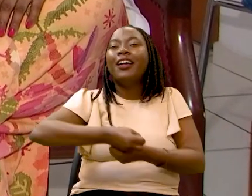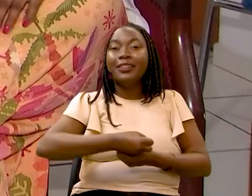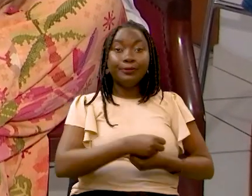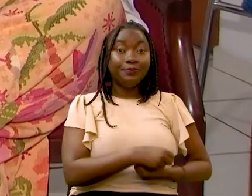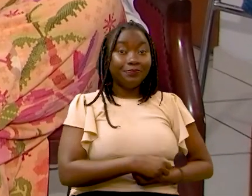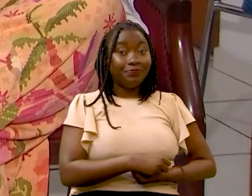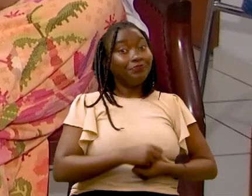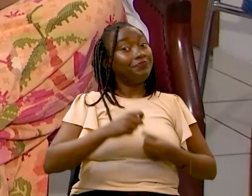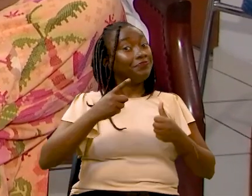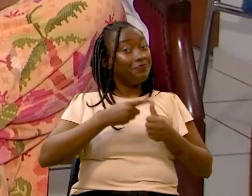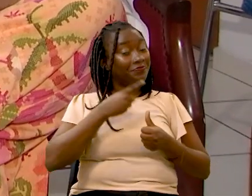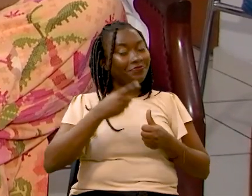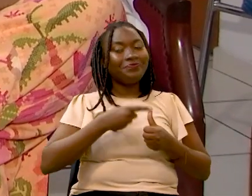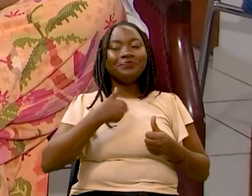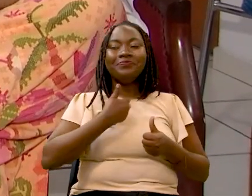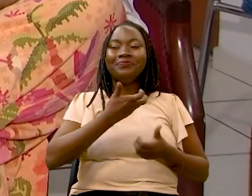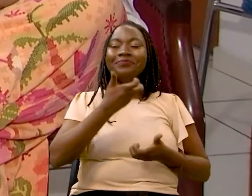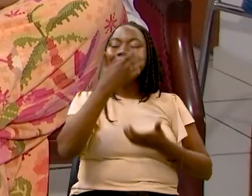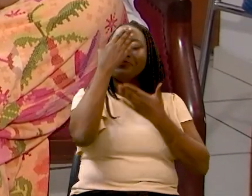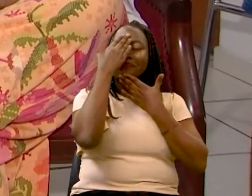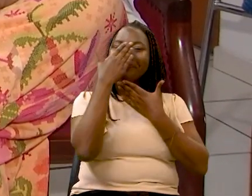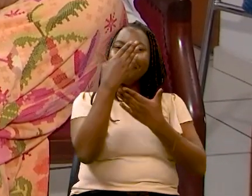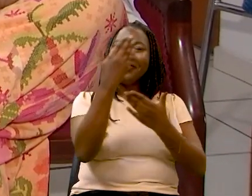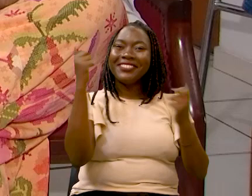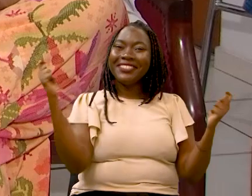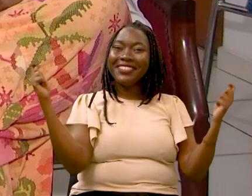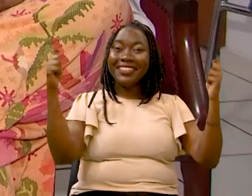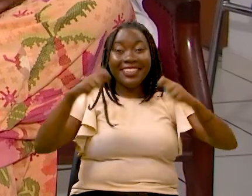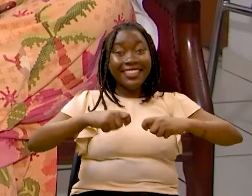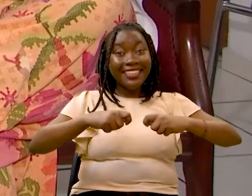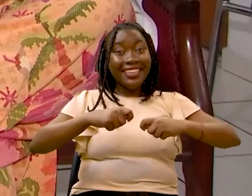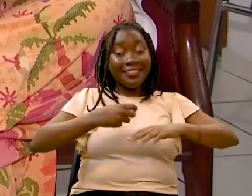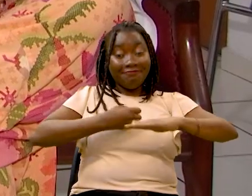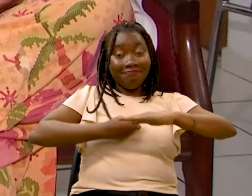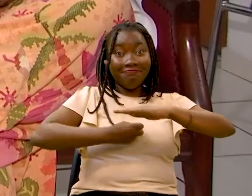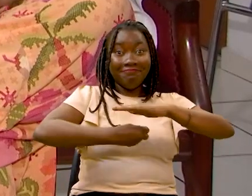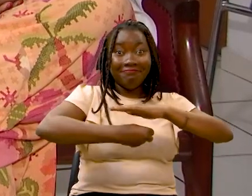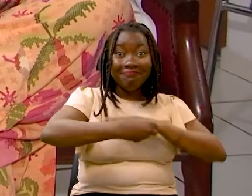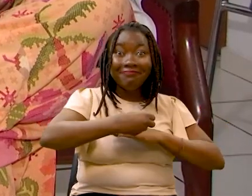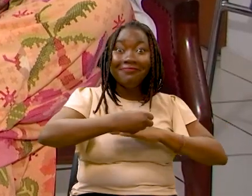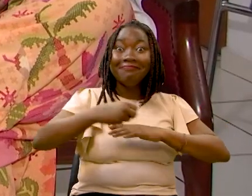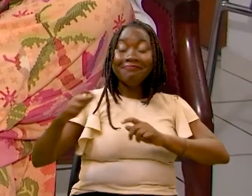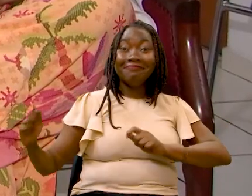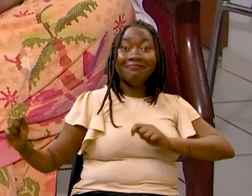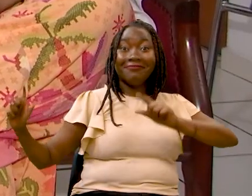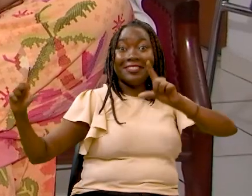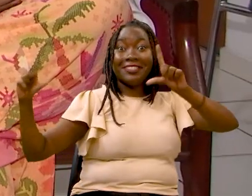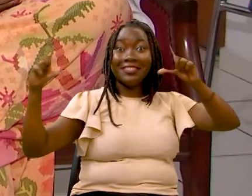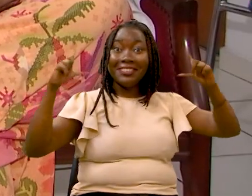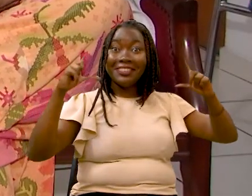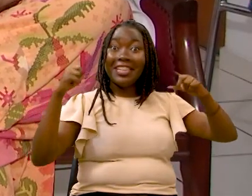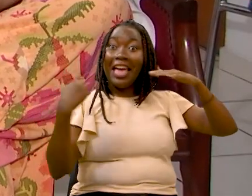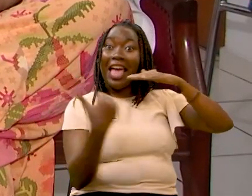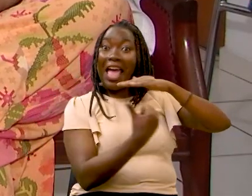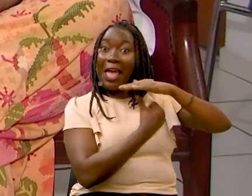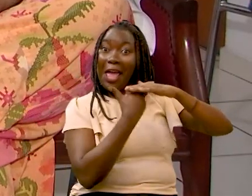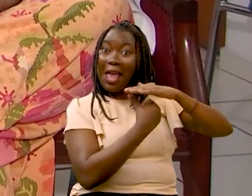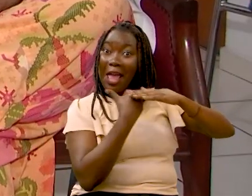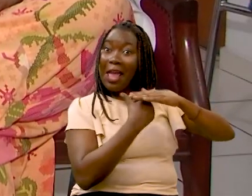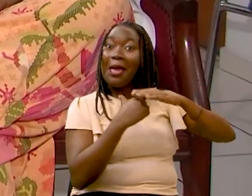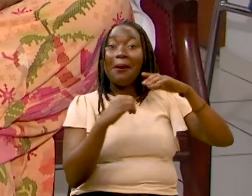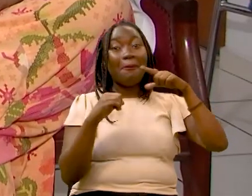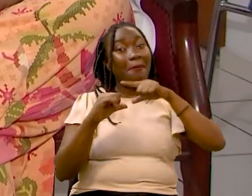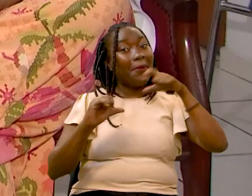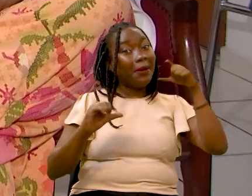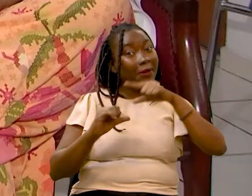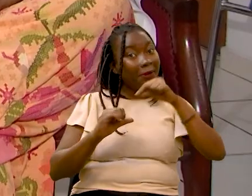trajetória? Primeiro, eu queria agradecer pela oportunidade de estar nesse programa Ser Empreendedor, que é extremamente importante para a